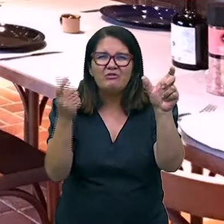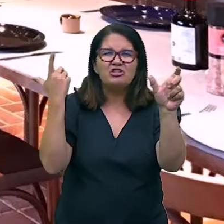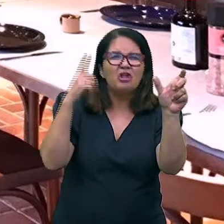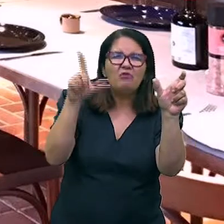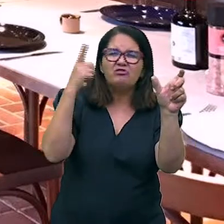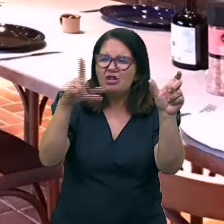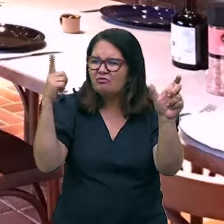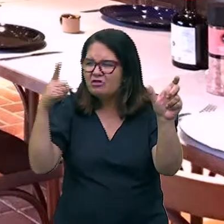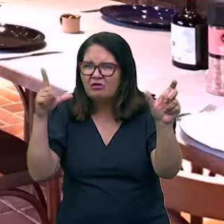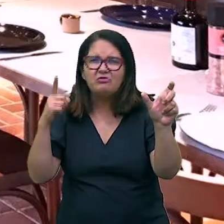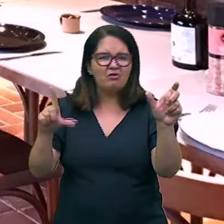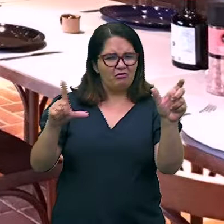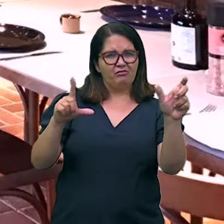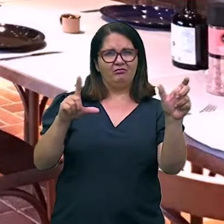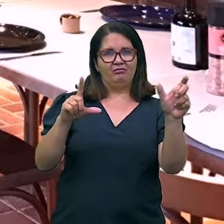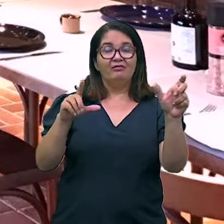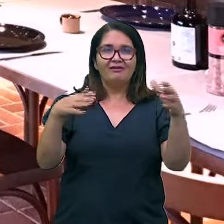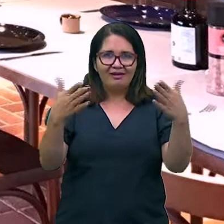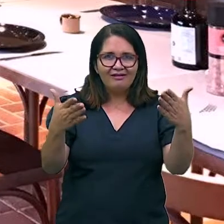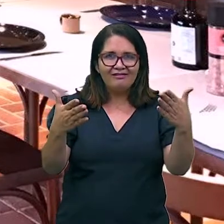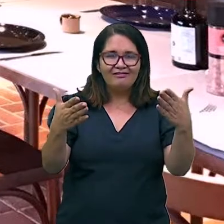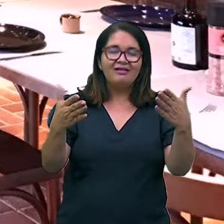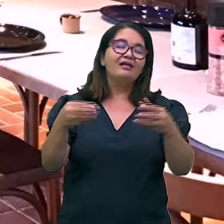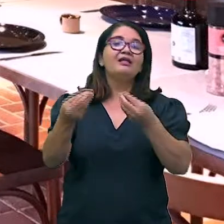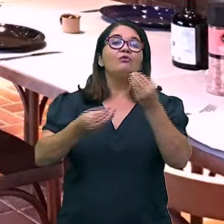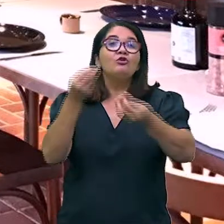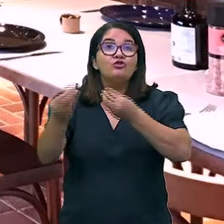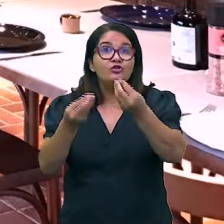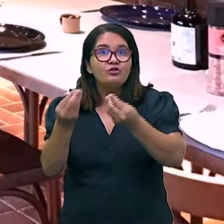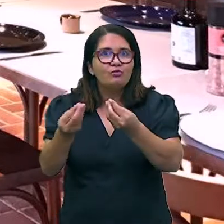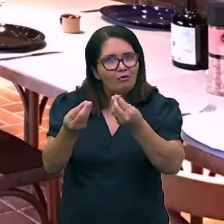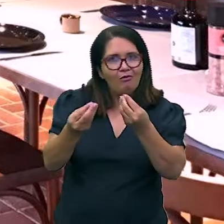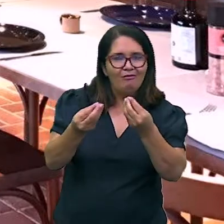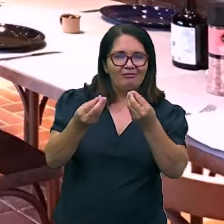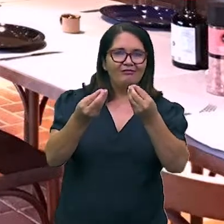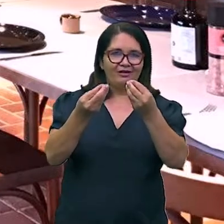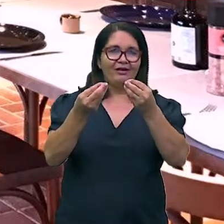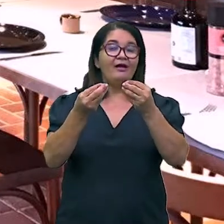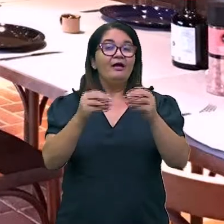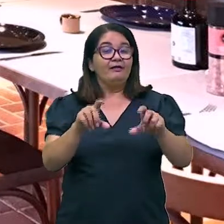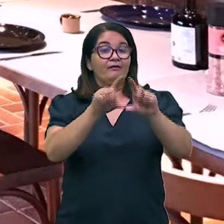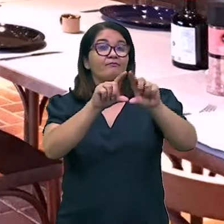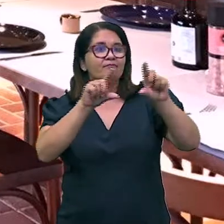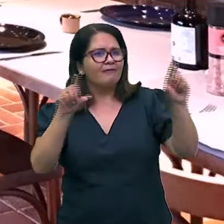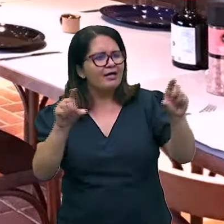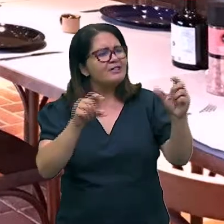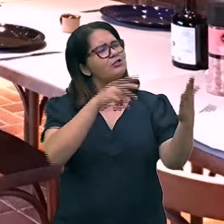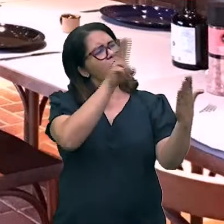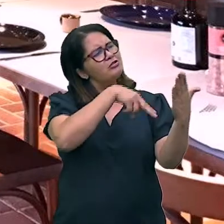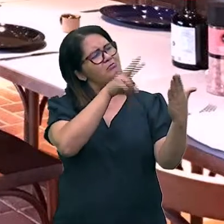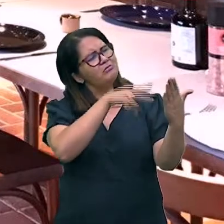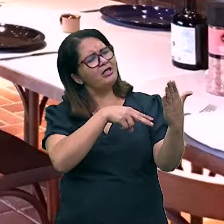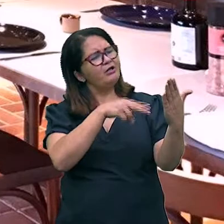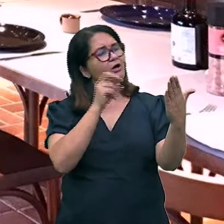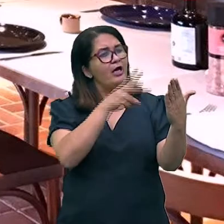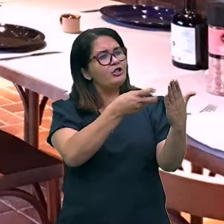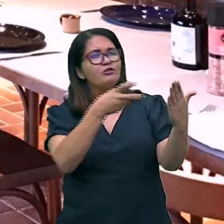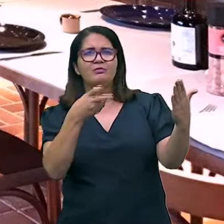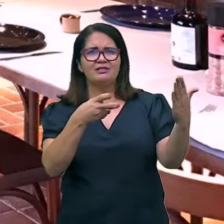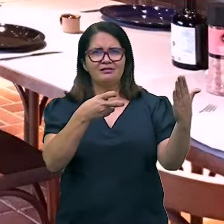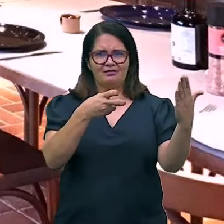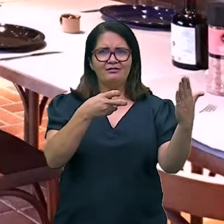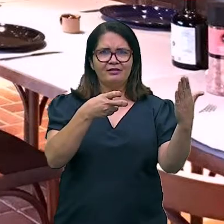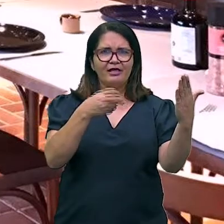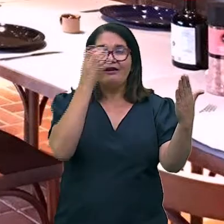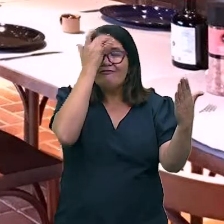a ausência desses termos não interfere na compreensão textual, porque se interferir, eu estou cometendo um erro aí